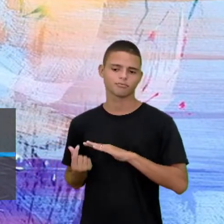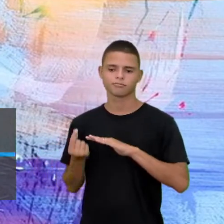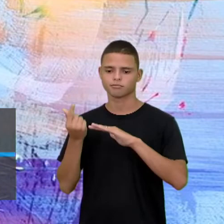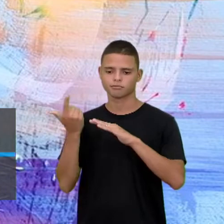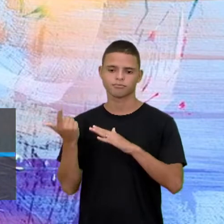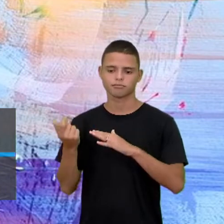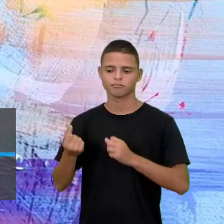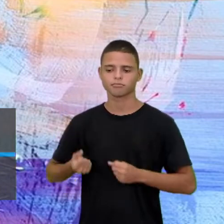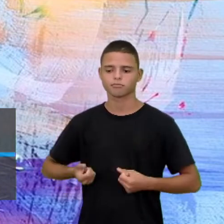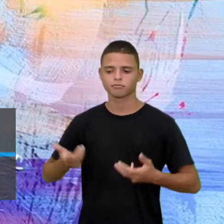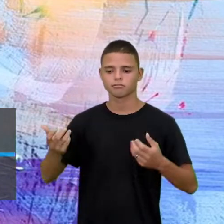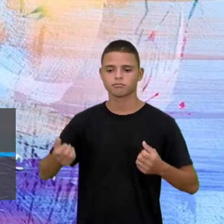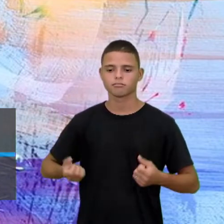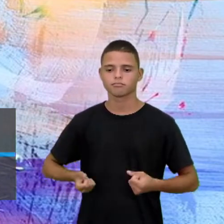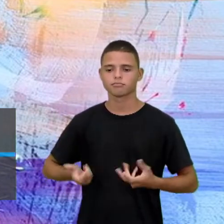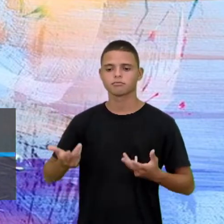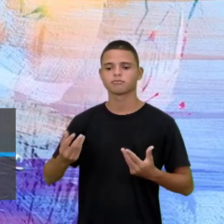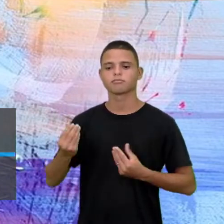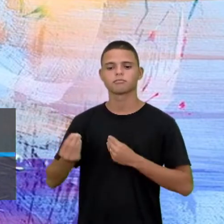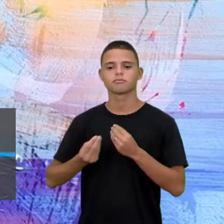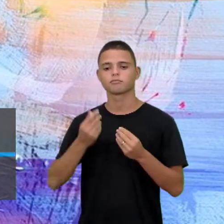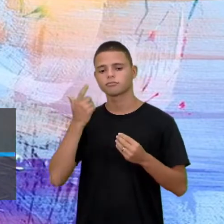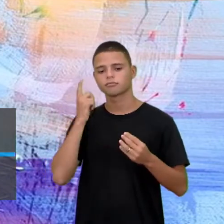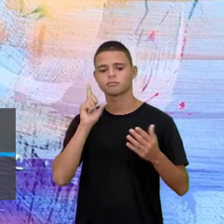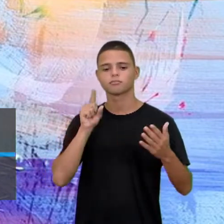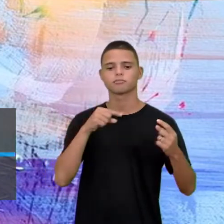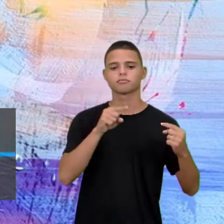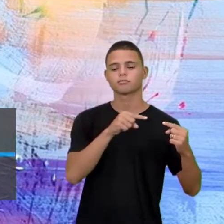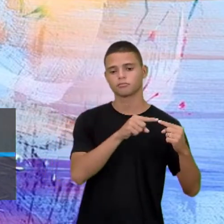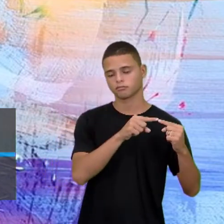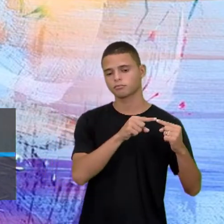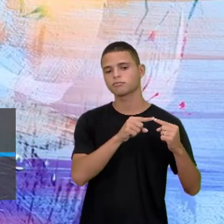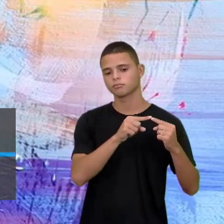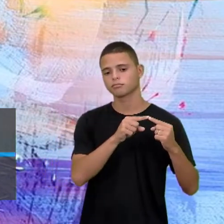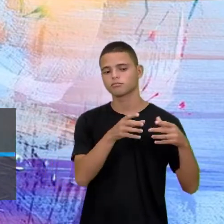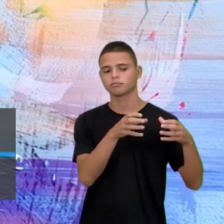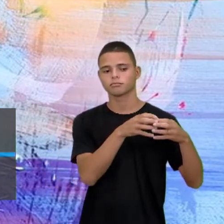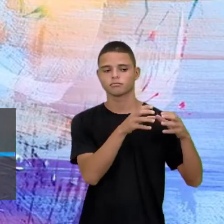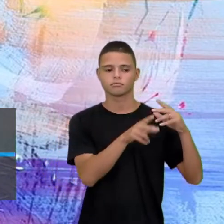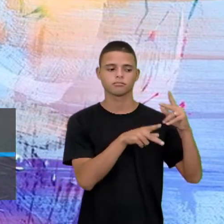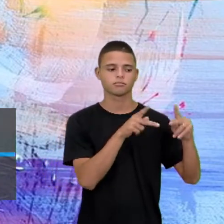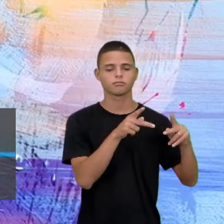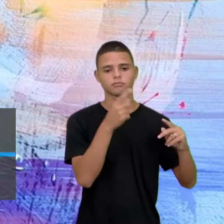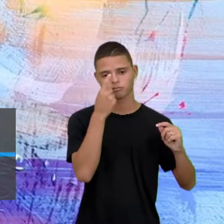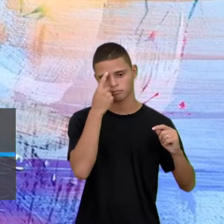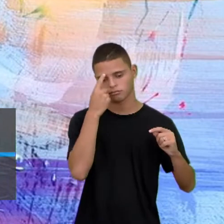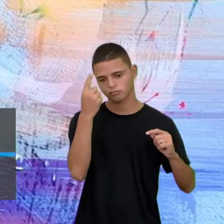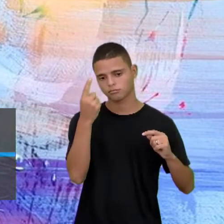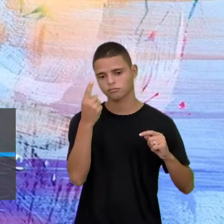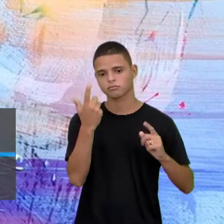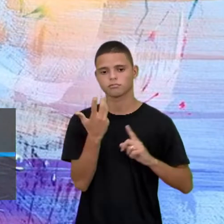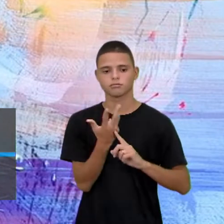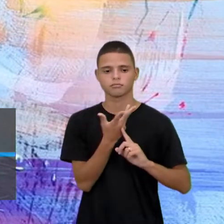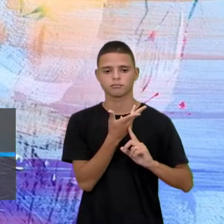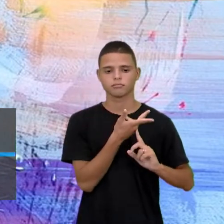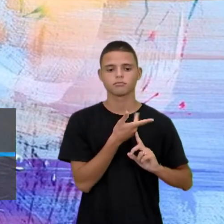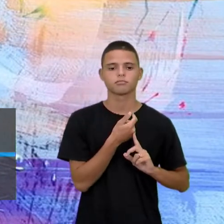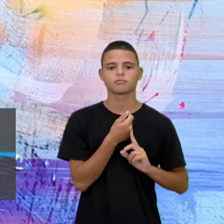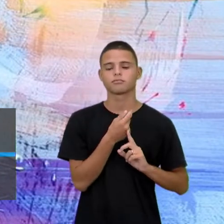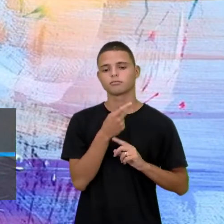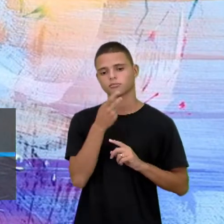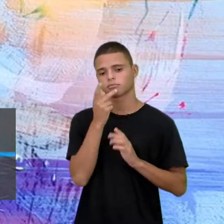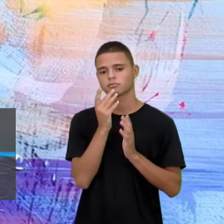do consumo, né, como eu vou atingir o meu público. Quando a gente fala de obra de arte, eu já estou falando muito mais da